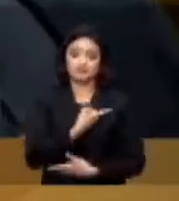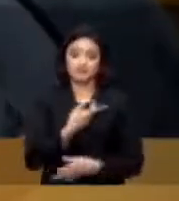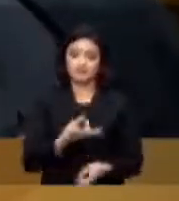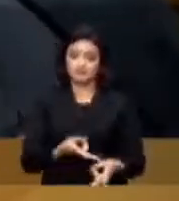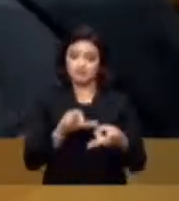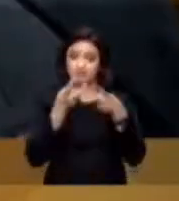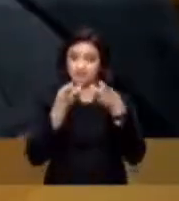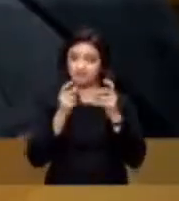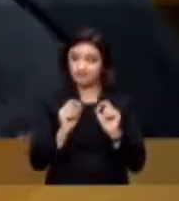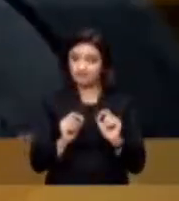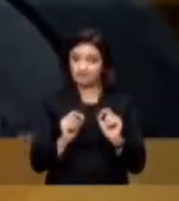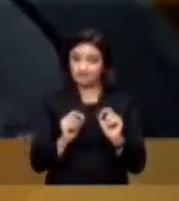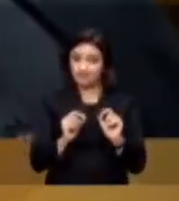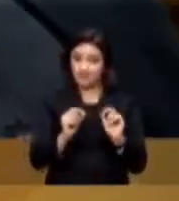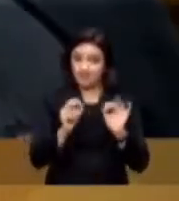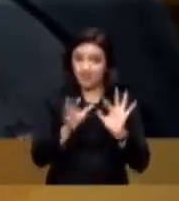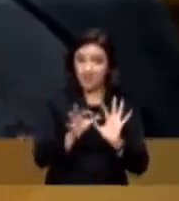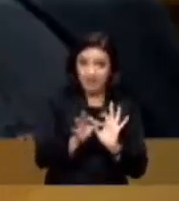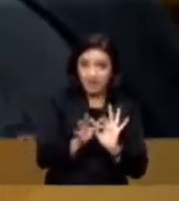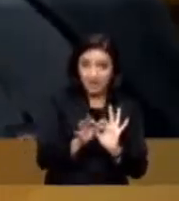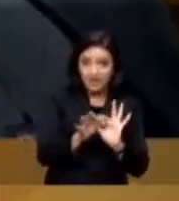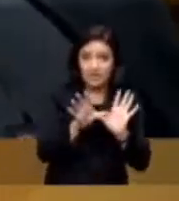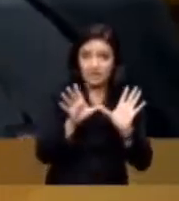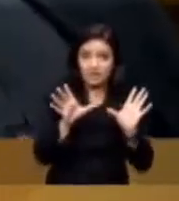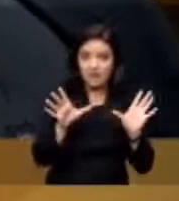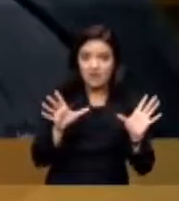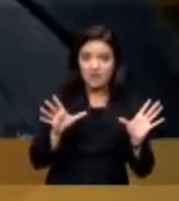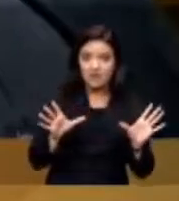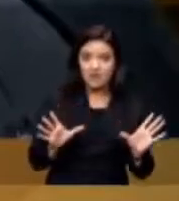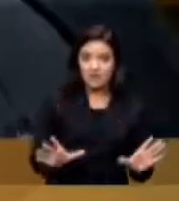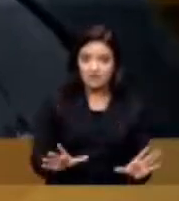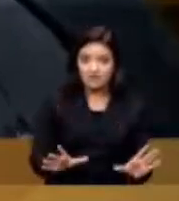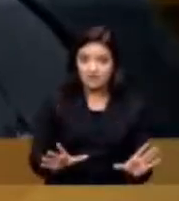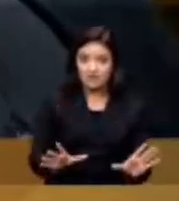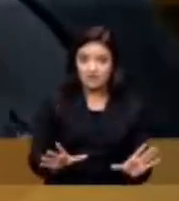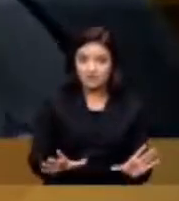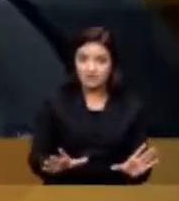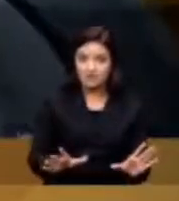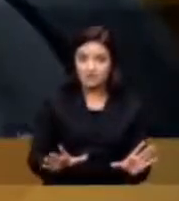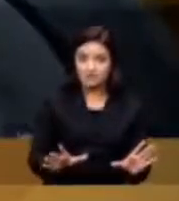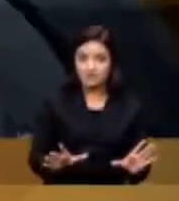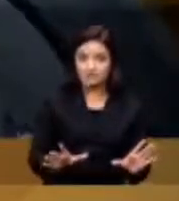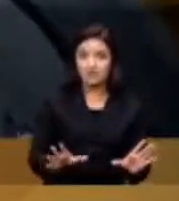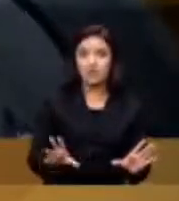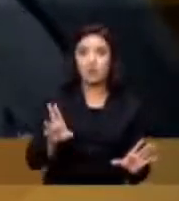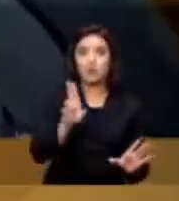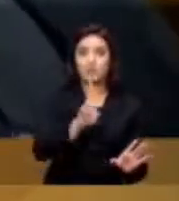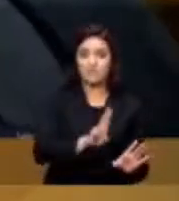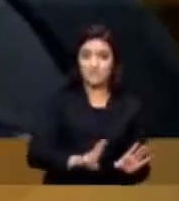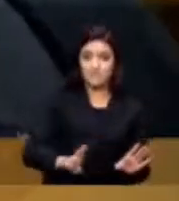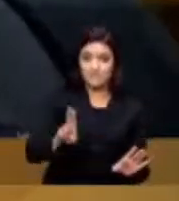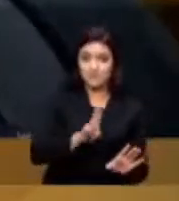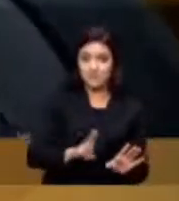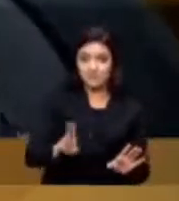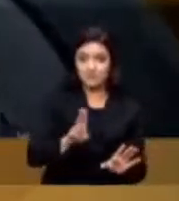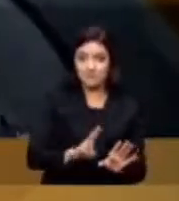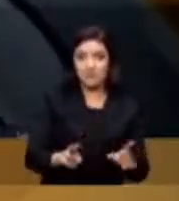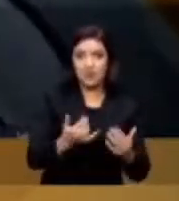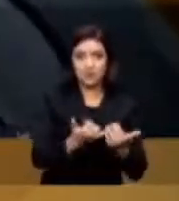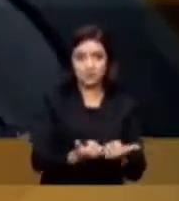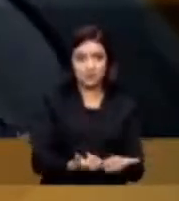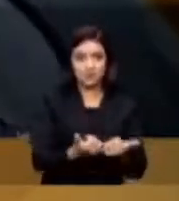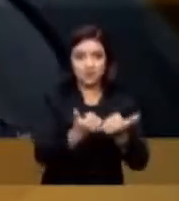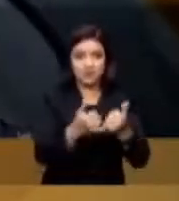uma liberação absoluta para uso de bens comuns na esfera patrimonial